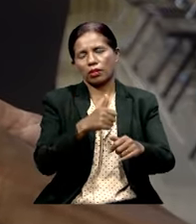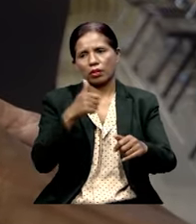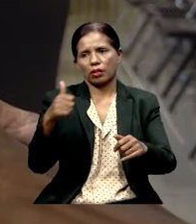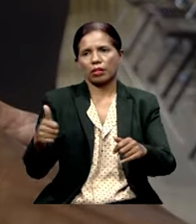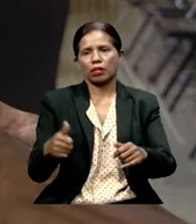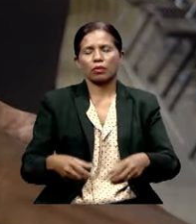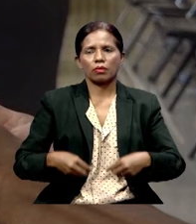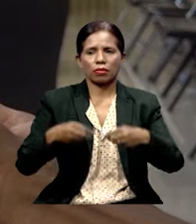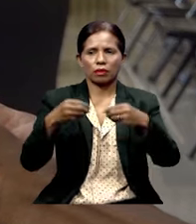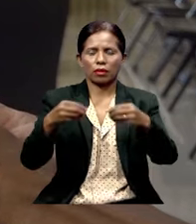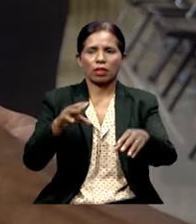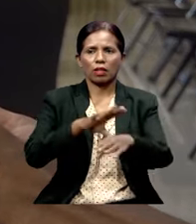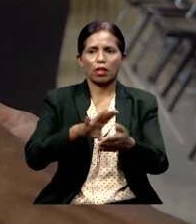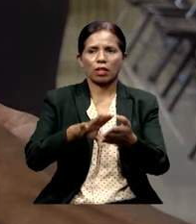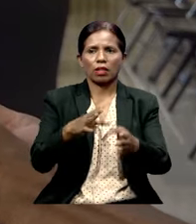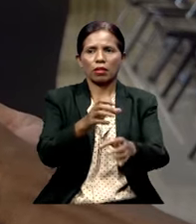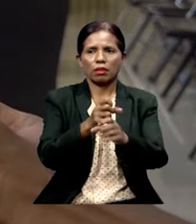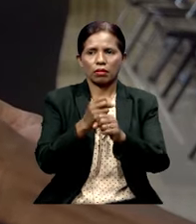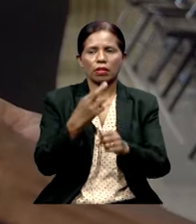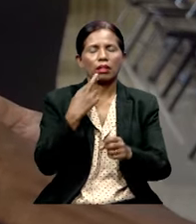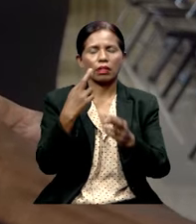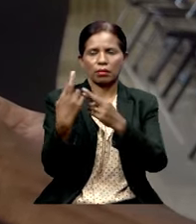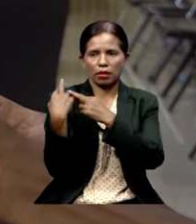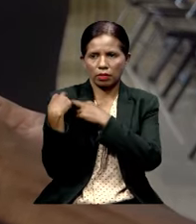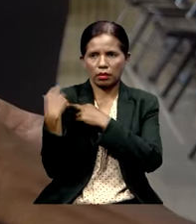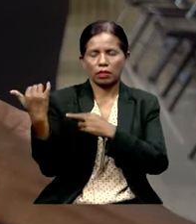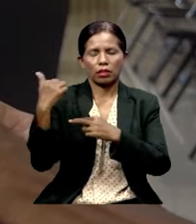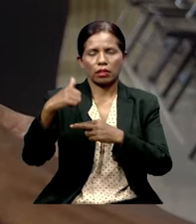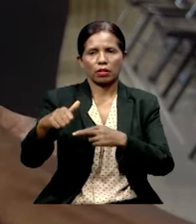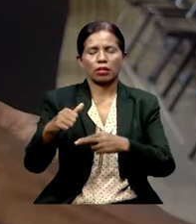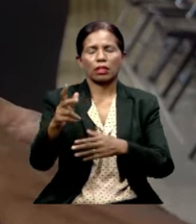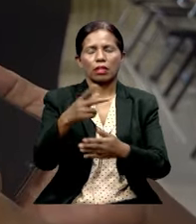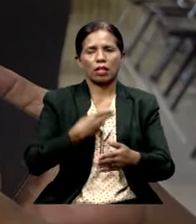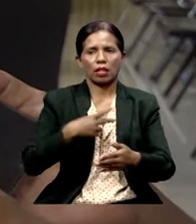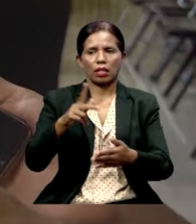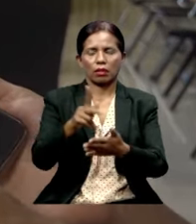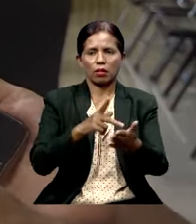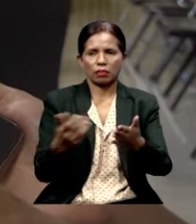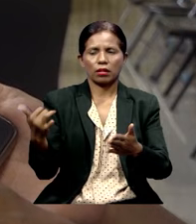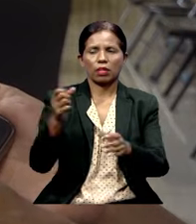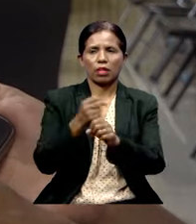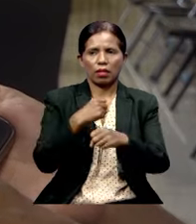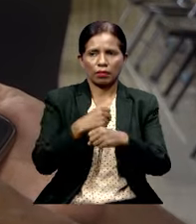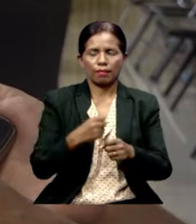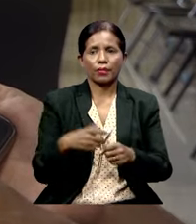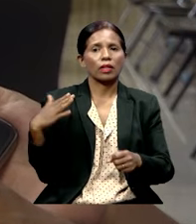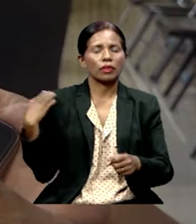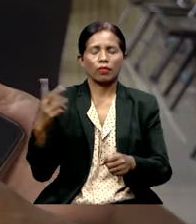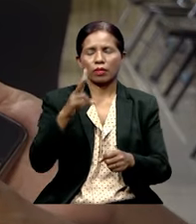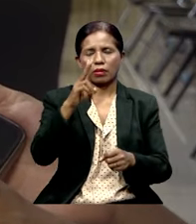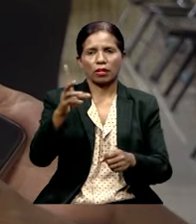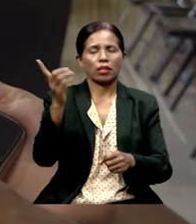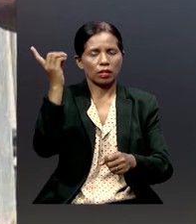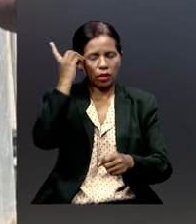mandado de detenção para tu bela foto, tu sira para tu responsabiliza, sira nem actos, crime, nem bem sira halo. Na terceira atutan, jovem na rua nebe